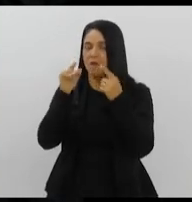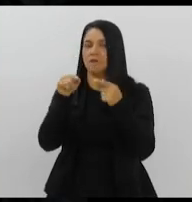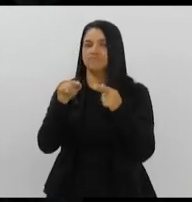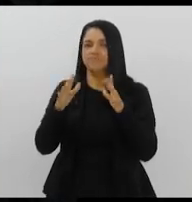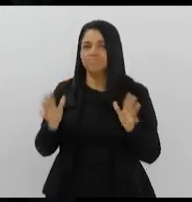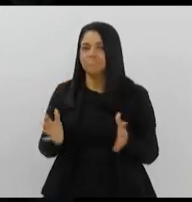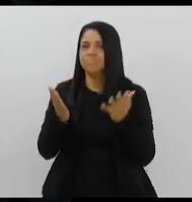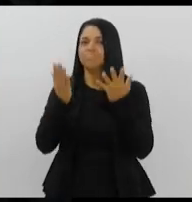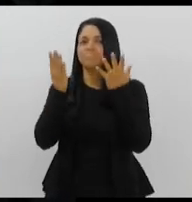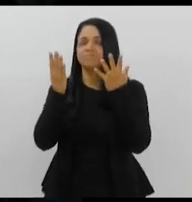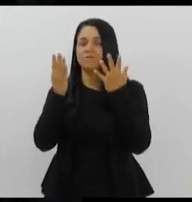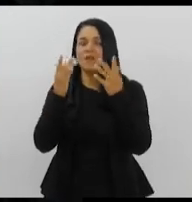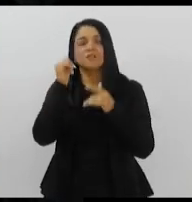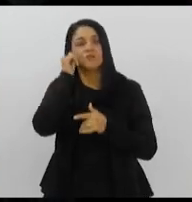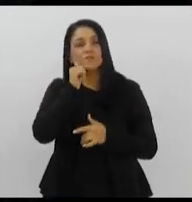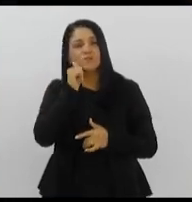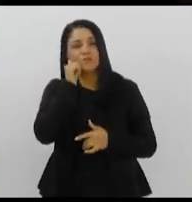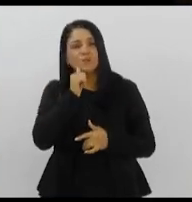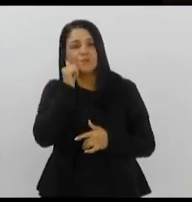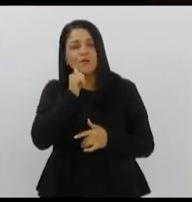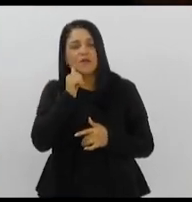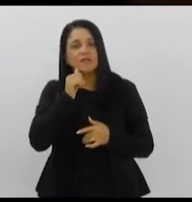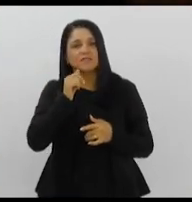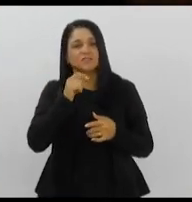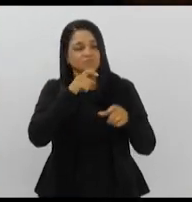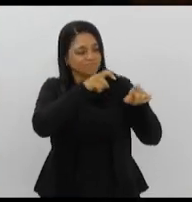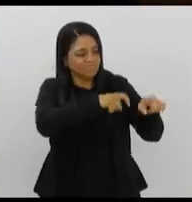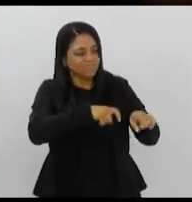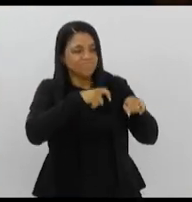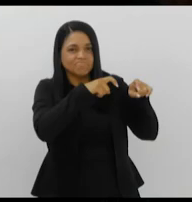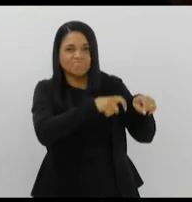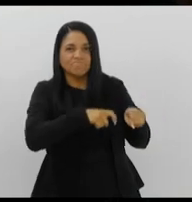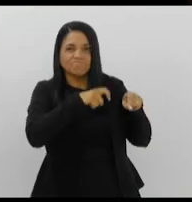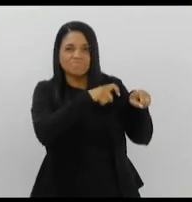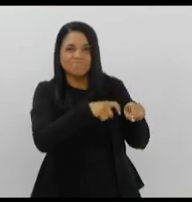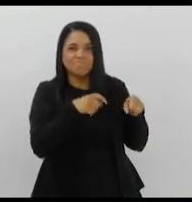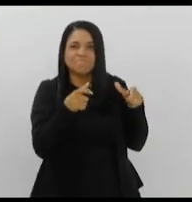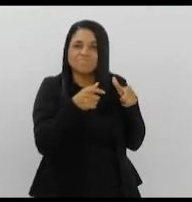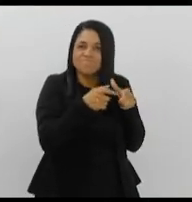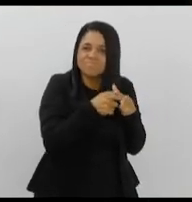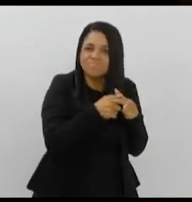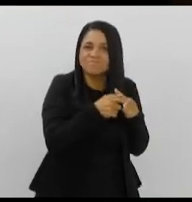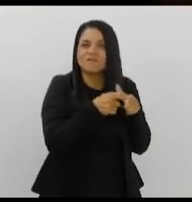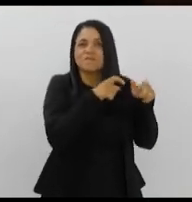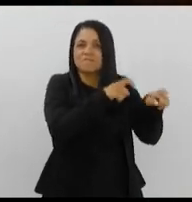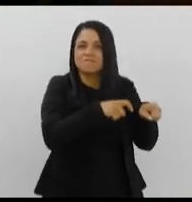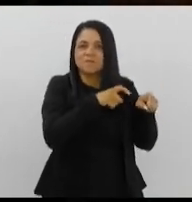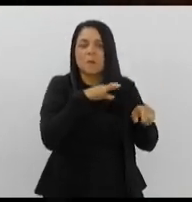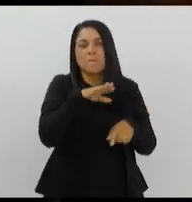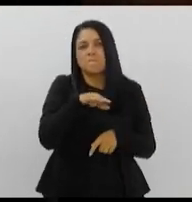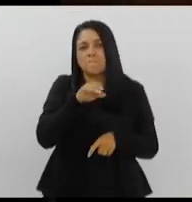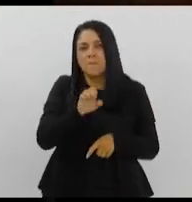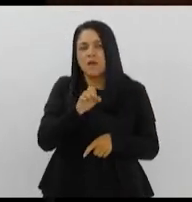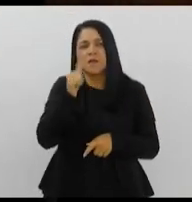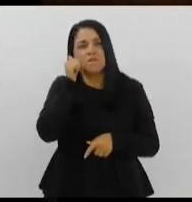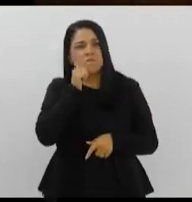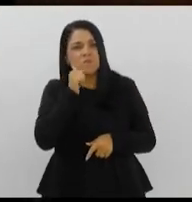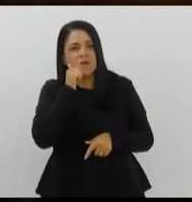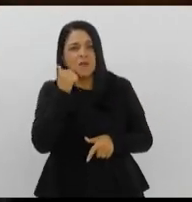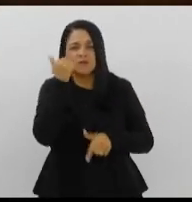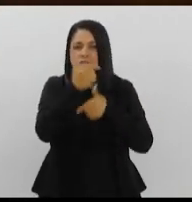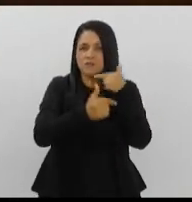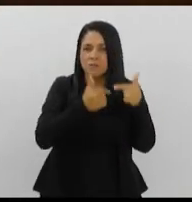entusiasta as mulheres produtoras rurais, as pequenas produtoras, as mães, mulheres,